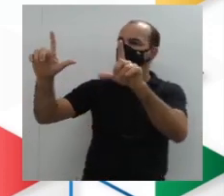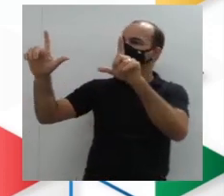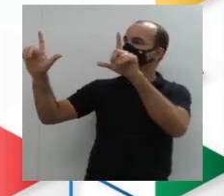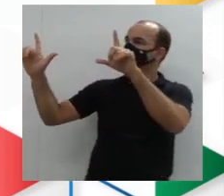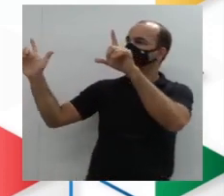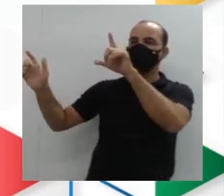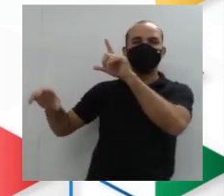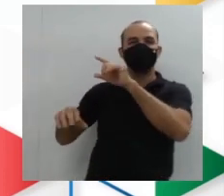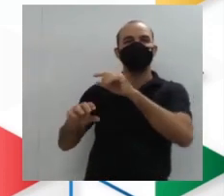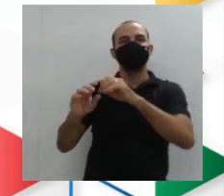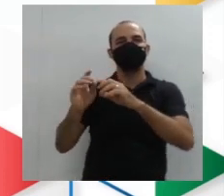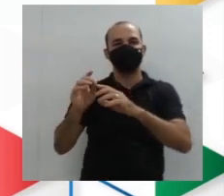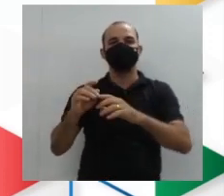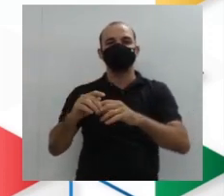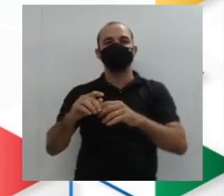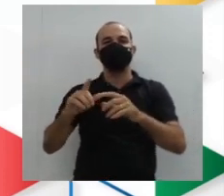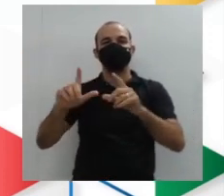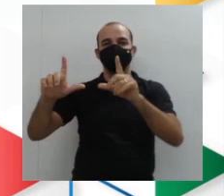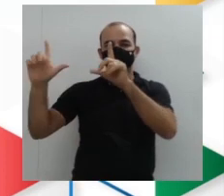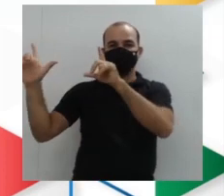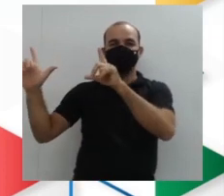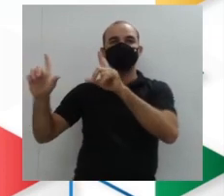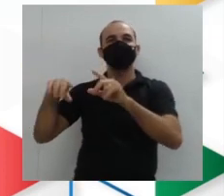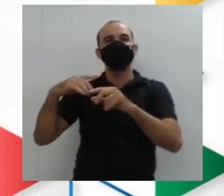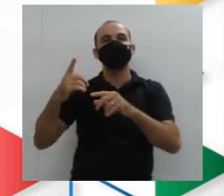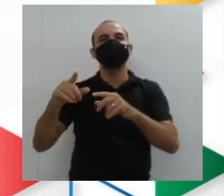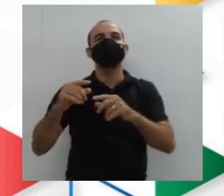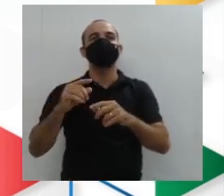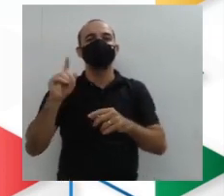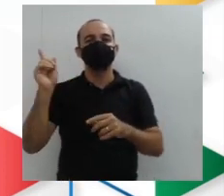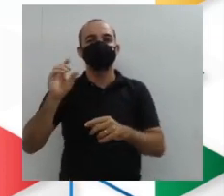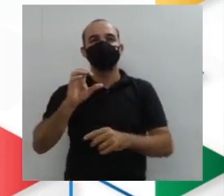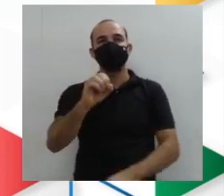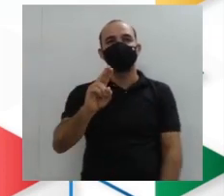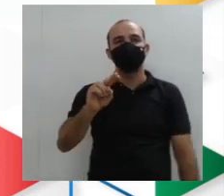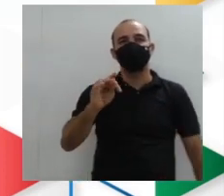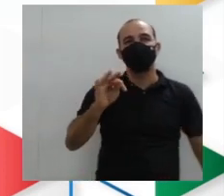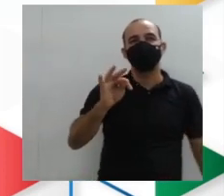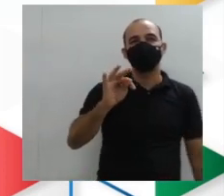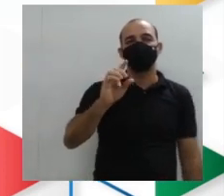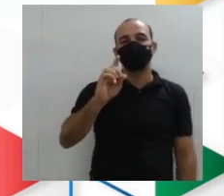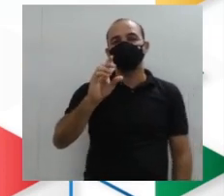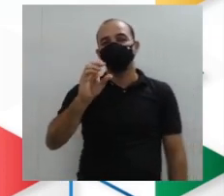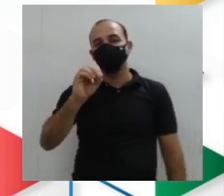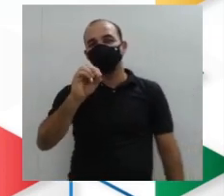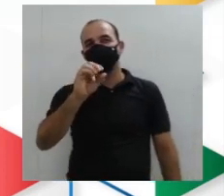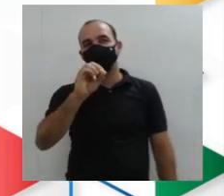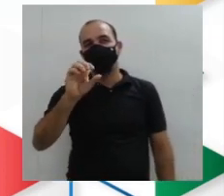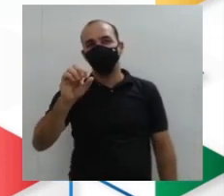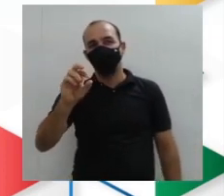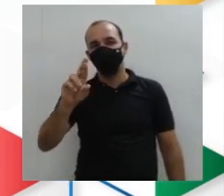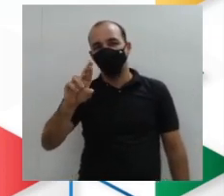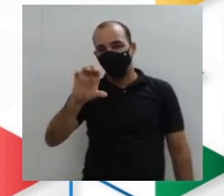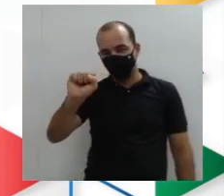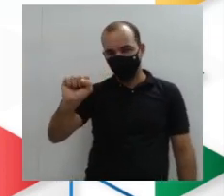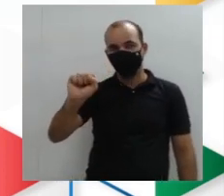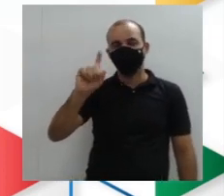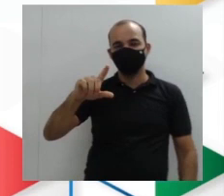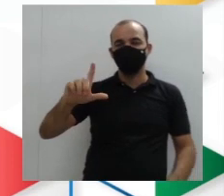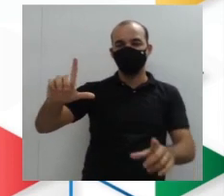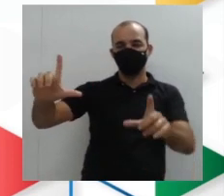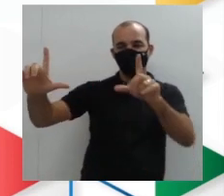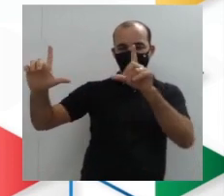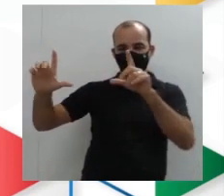É justamente aquilo onde o gênero textual, no caso a propaganda, certo, está exposta. Aqui